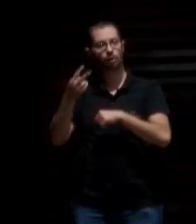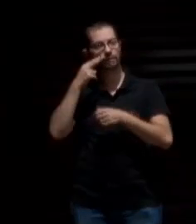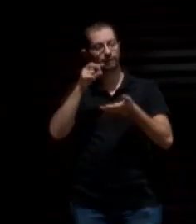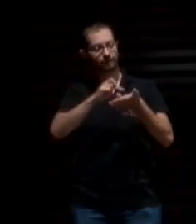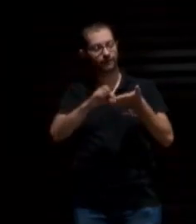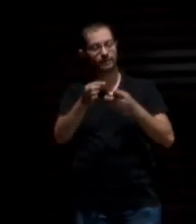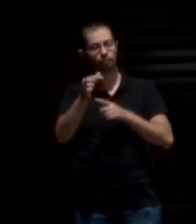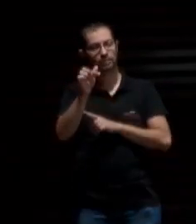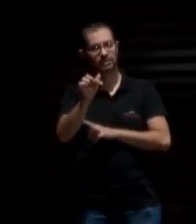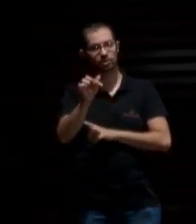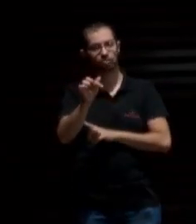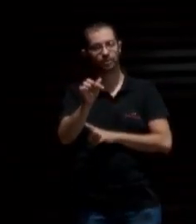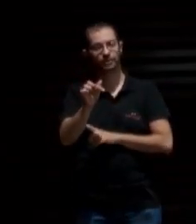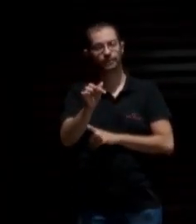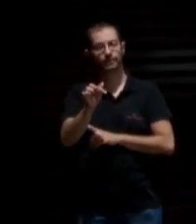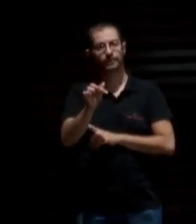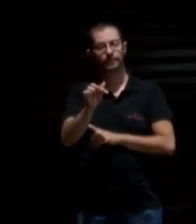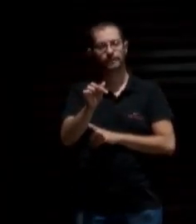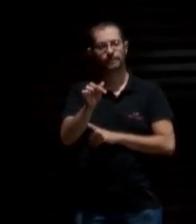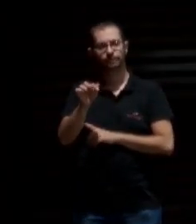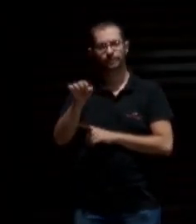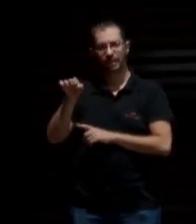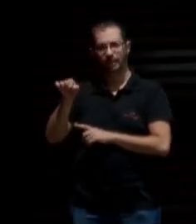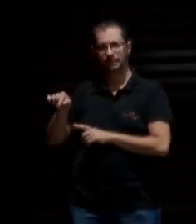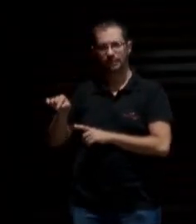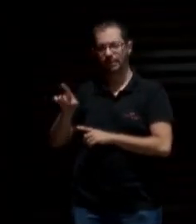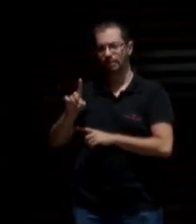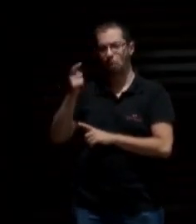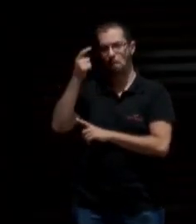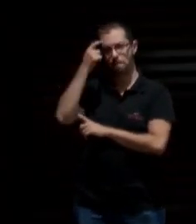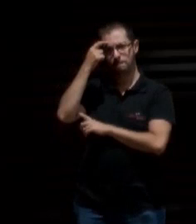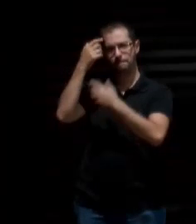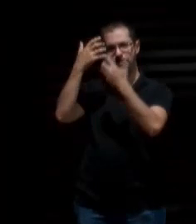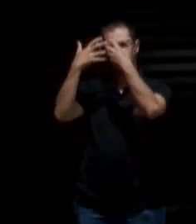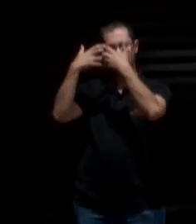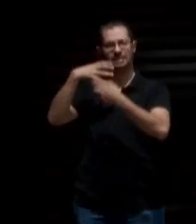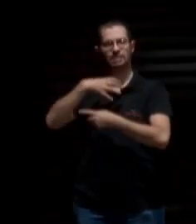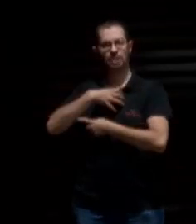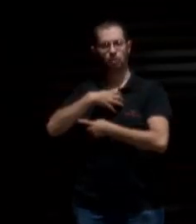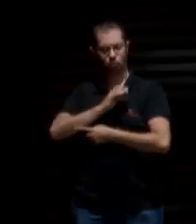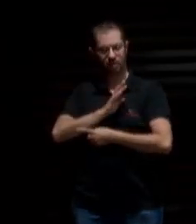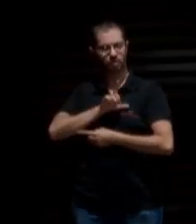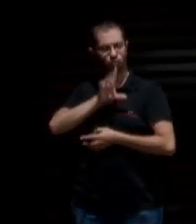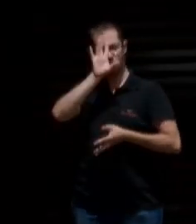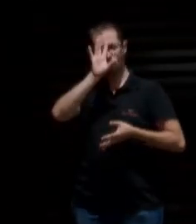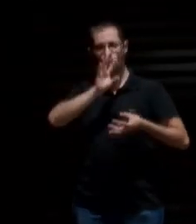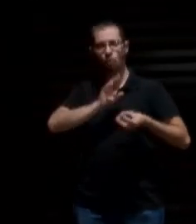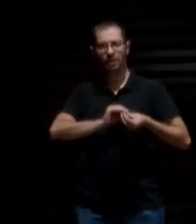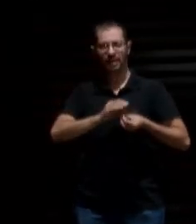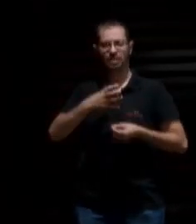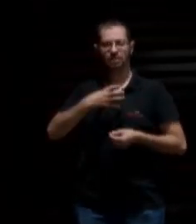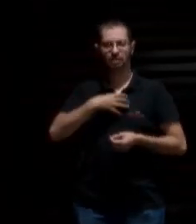Ela, porém, assim não pensa. O seu coração não entende assim. Antes,